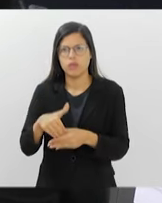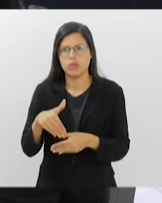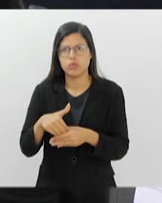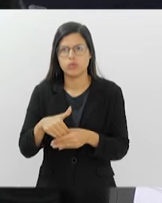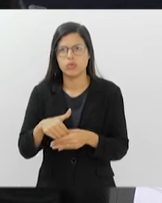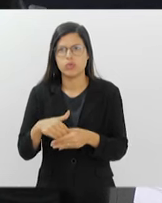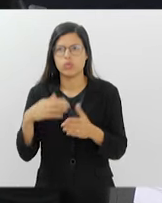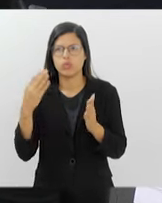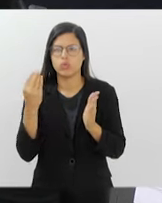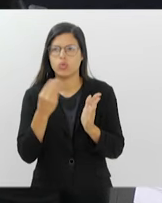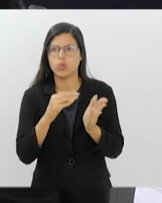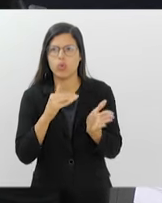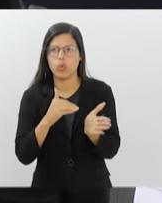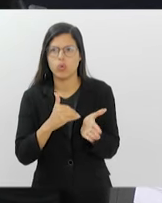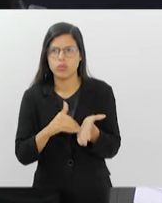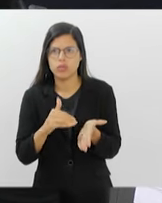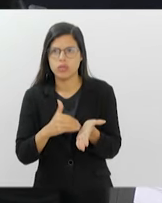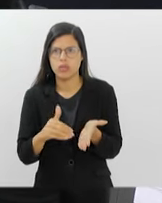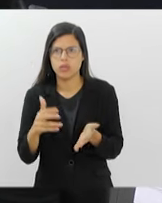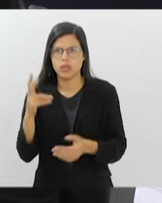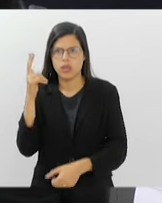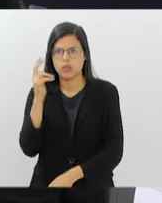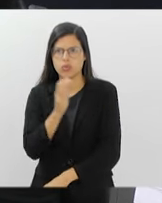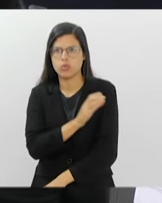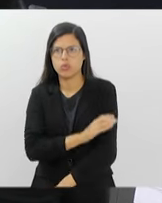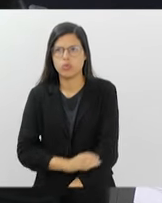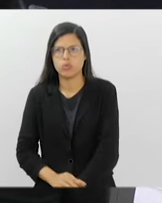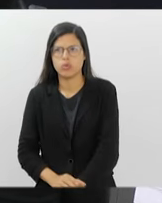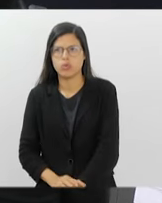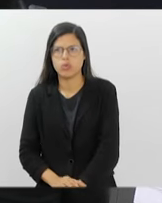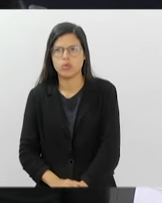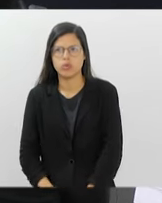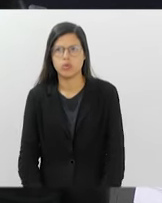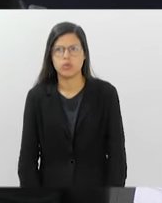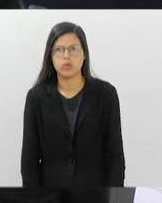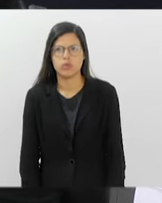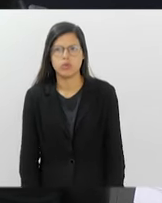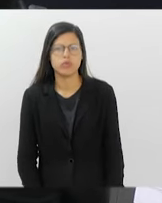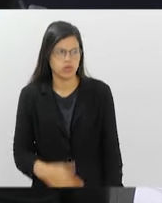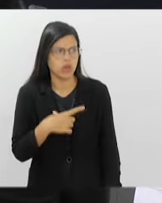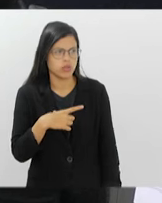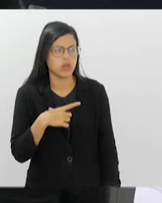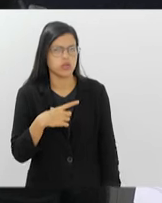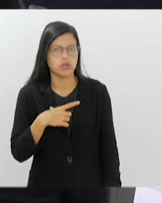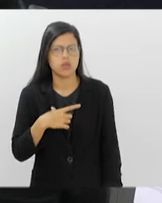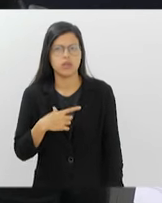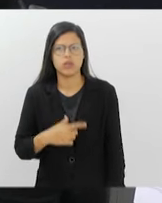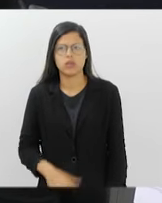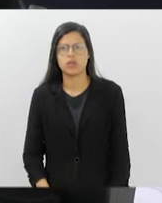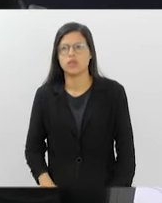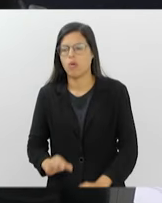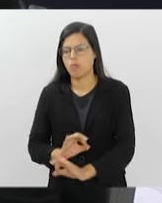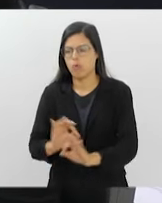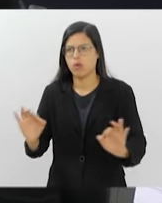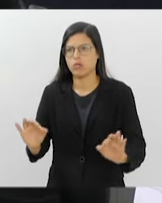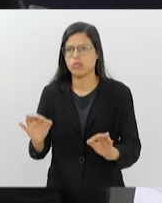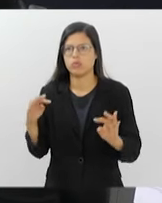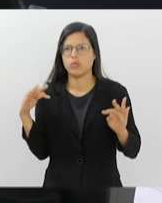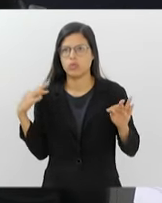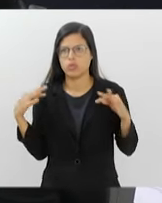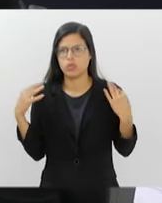incluído O Secretário de Cultura até porque como tem como tem dinheiro tá incluído tá incluído então ótimo turismo e